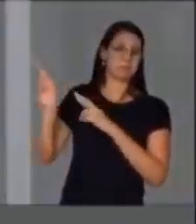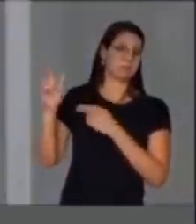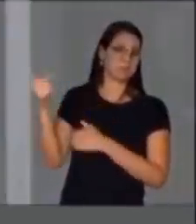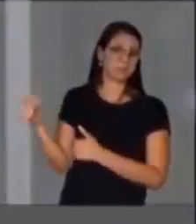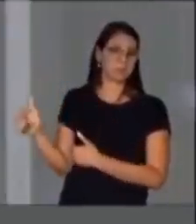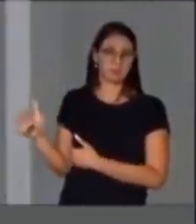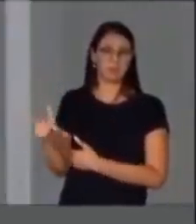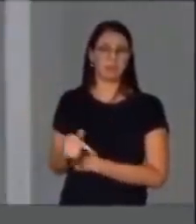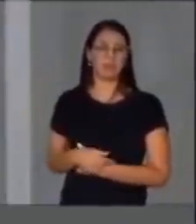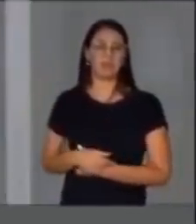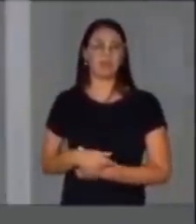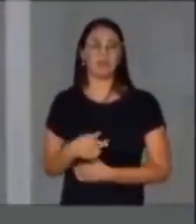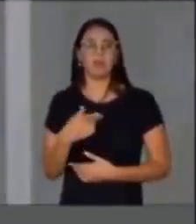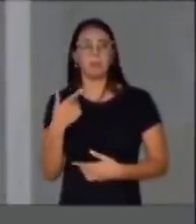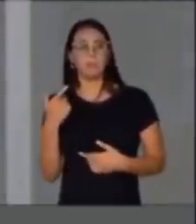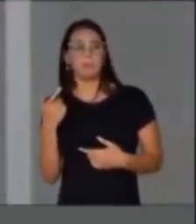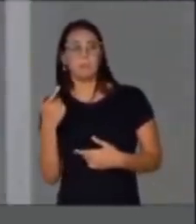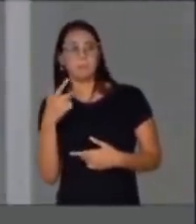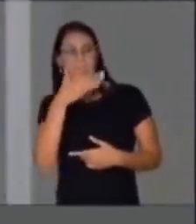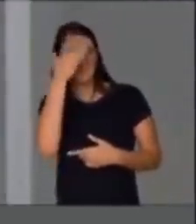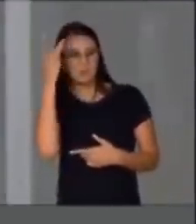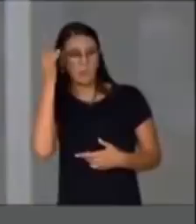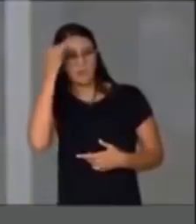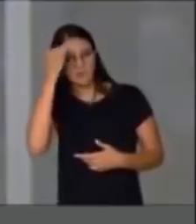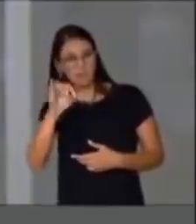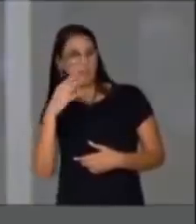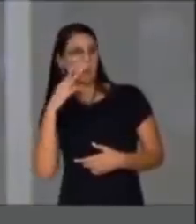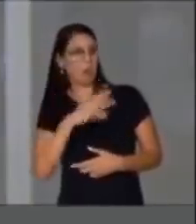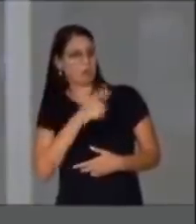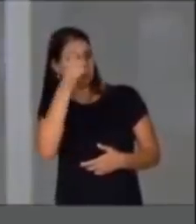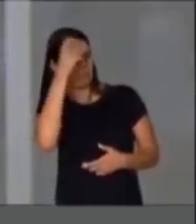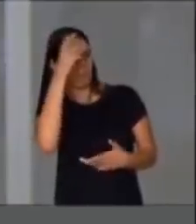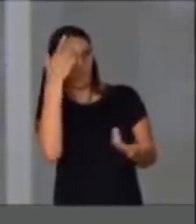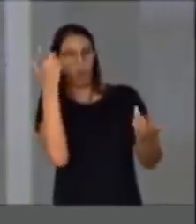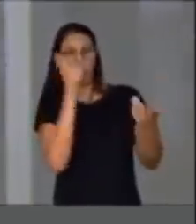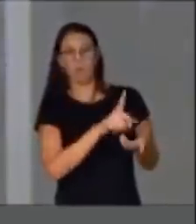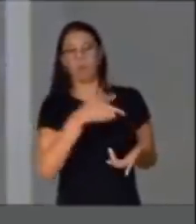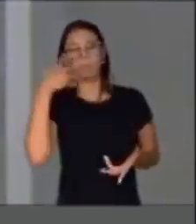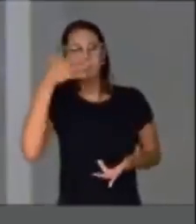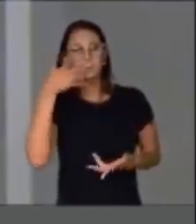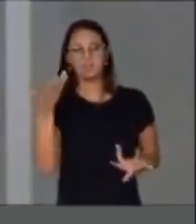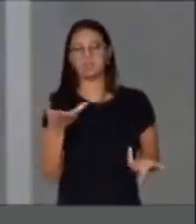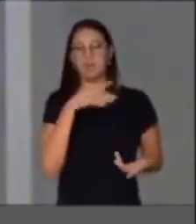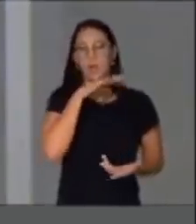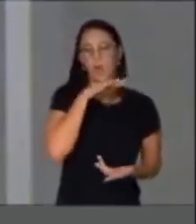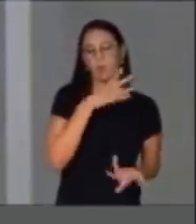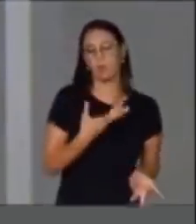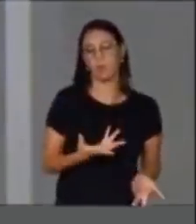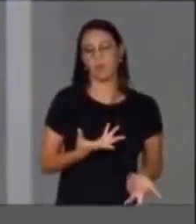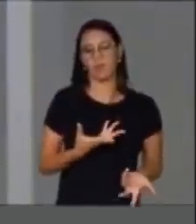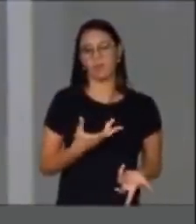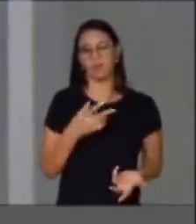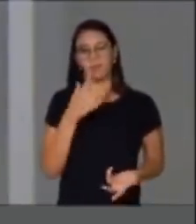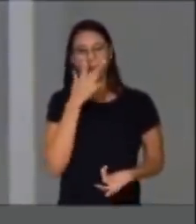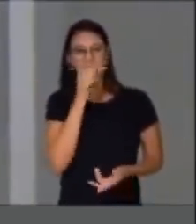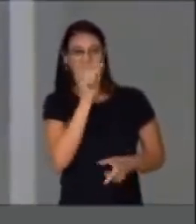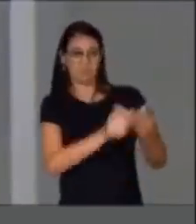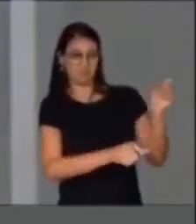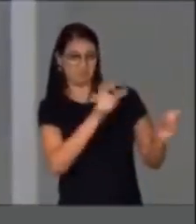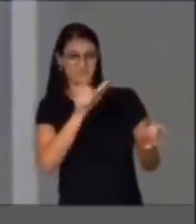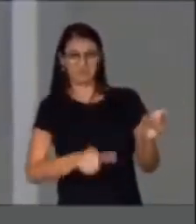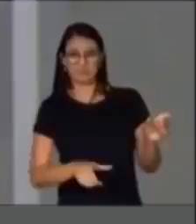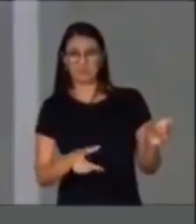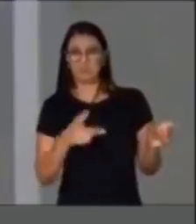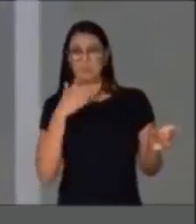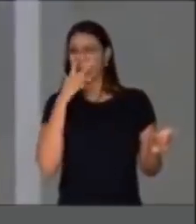Acho que todos os colegas aqui sabem que, para a população em geral, infelizmente, a imagem que político tem hoje é a